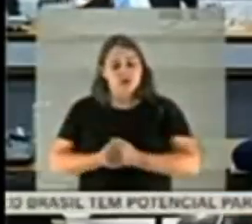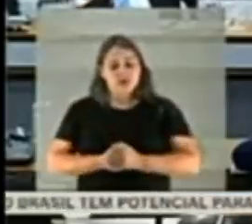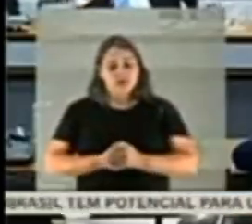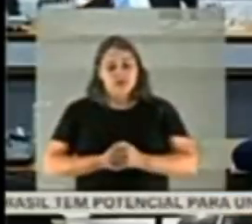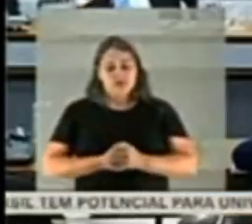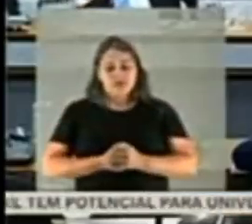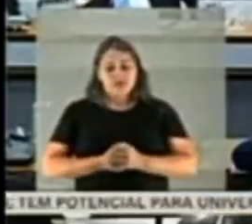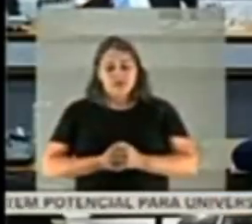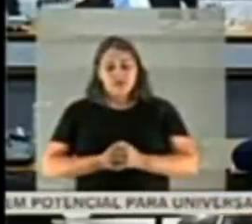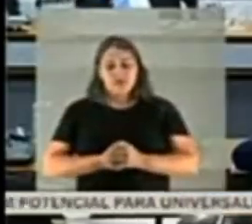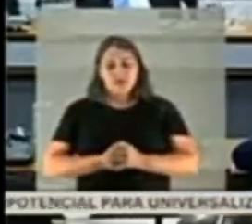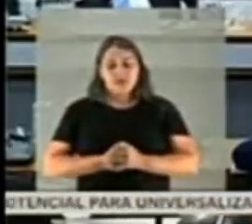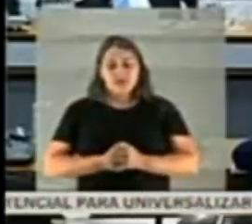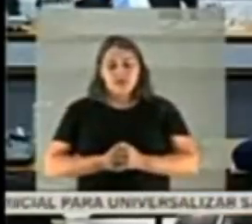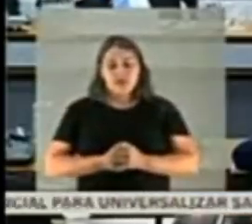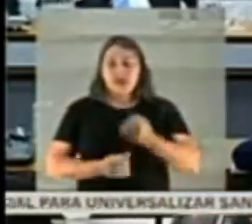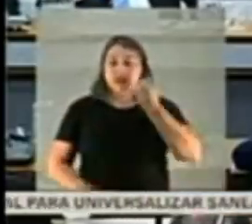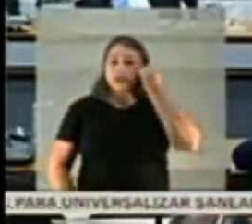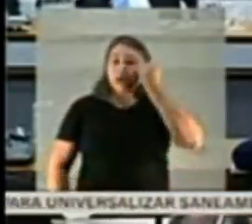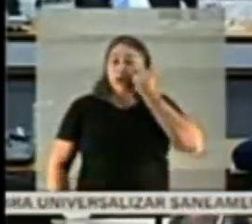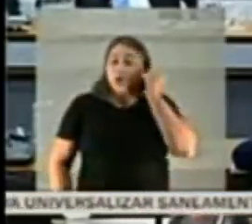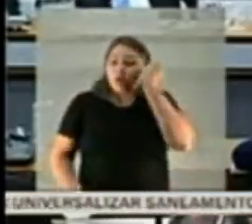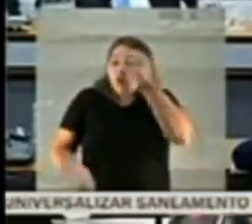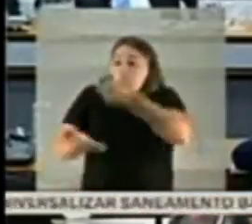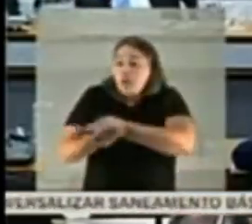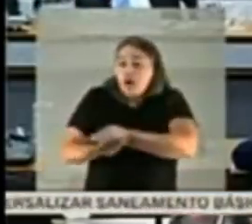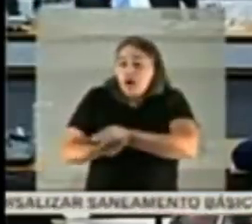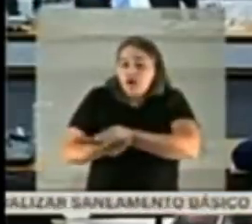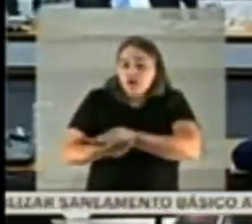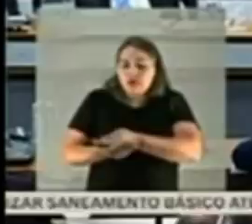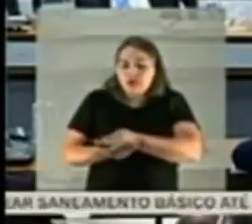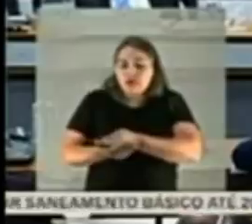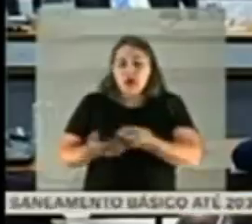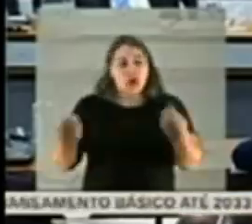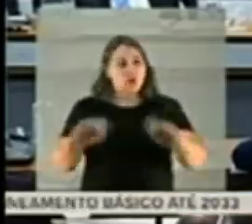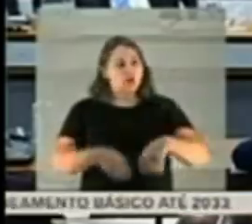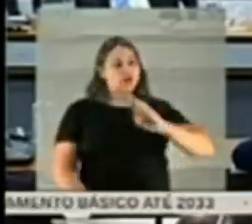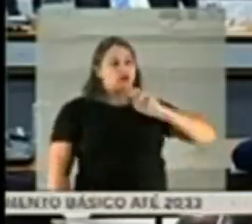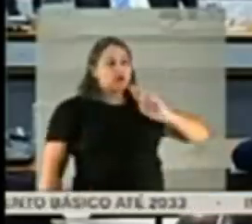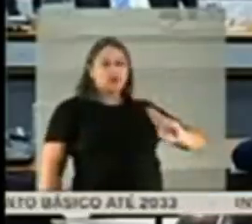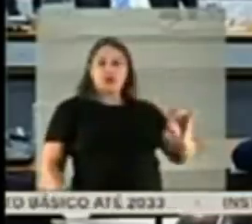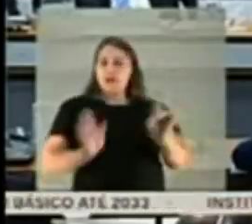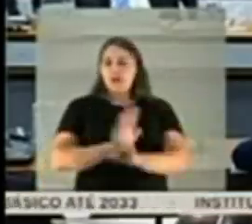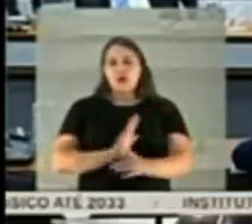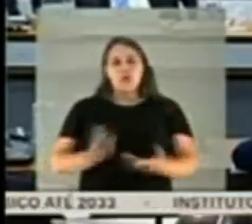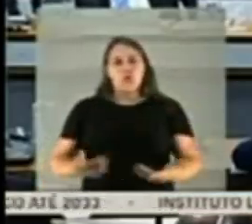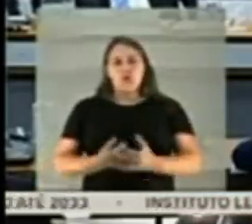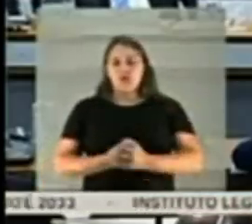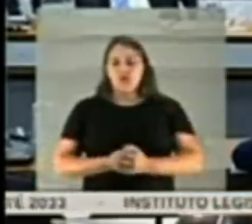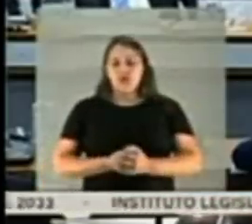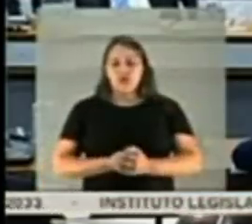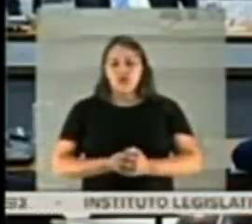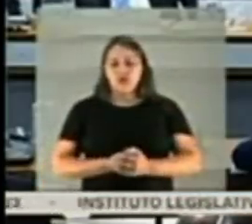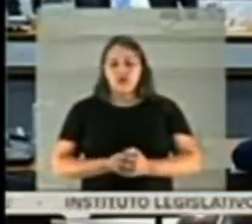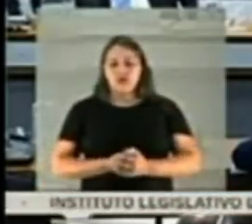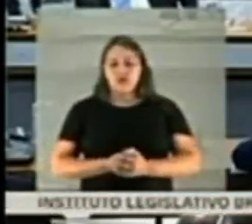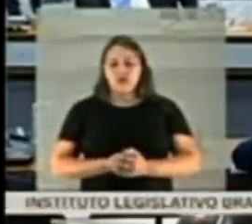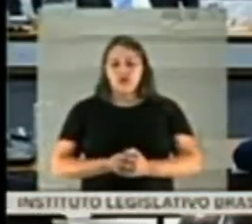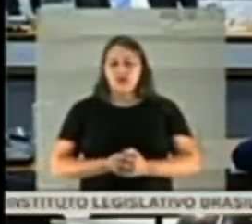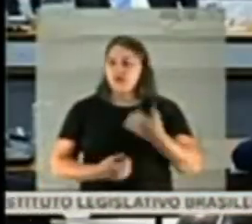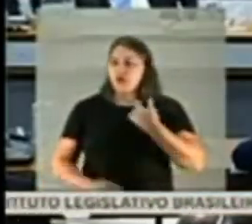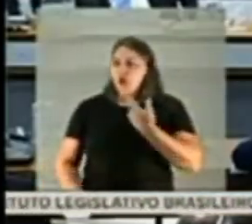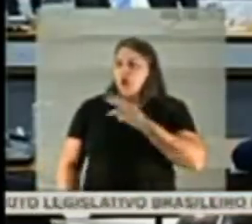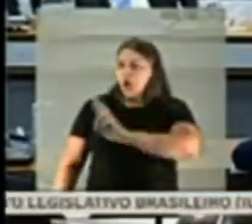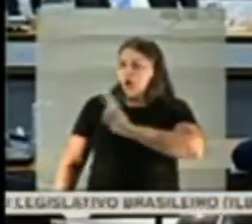senador? Não. Foram pagos. Pelo amor de Deus. Senador, eu tenho que responder a sua pergunta, senador. O senhor está sob juramento. Deixa eu responder. O senhor não deixa eu